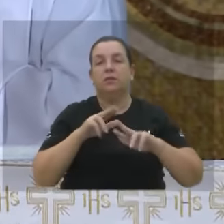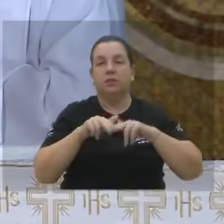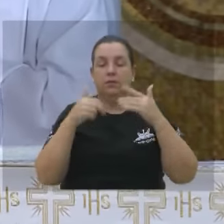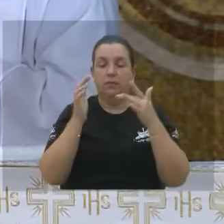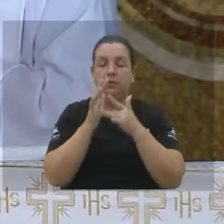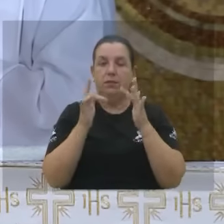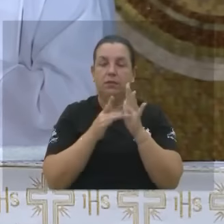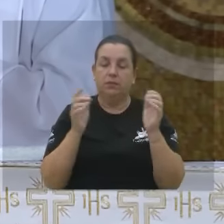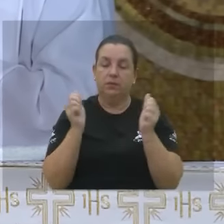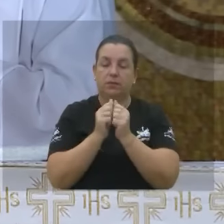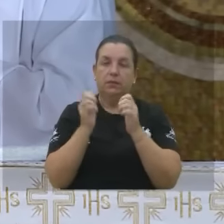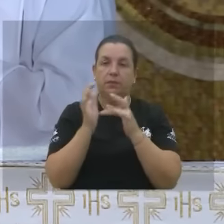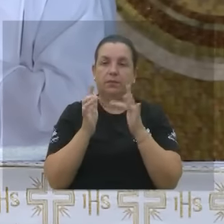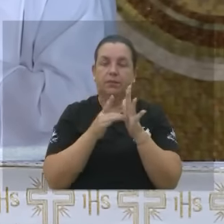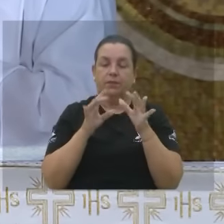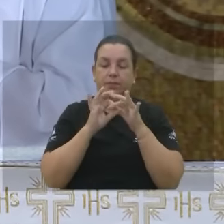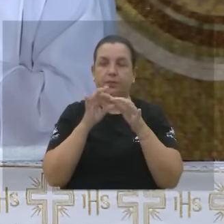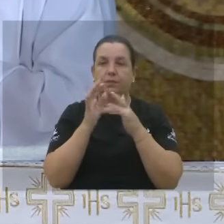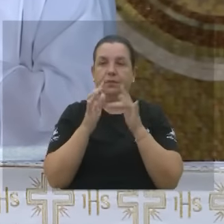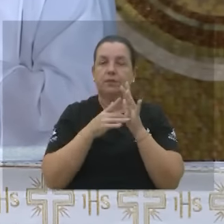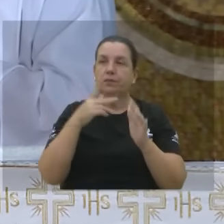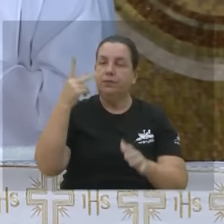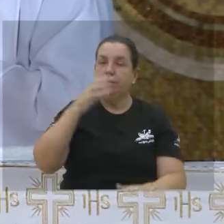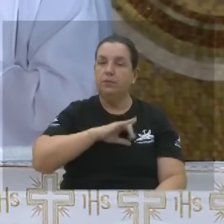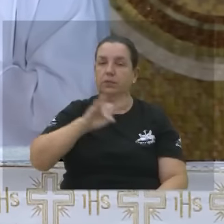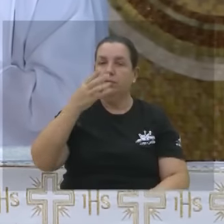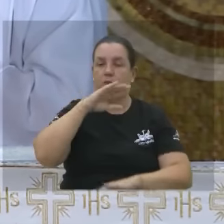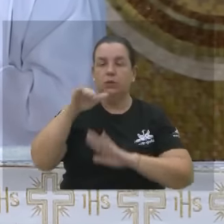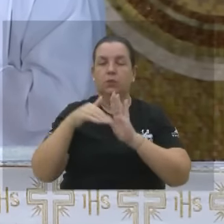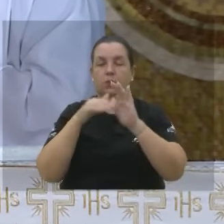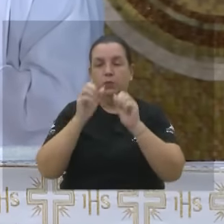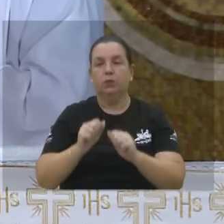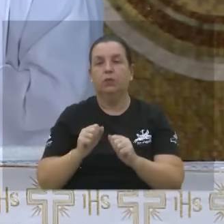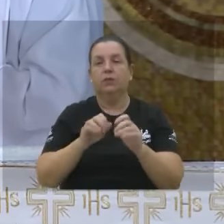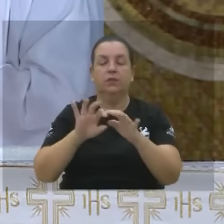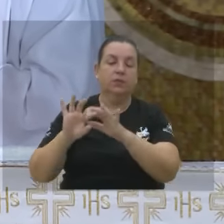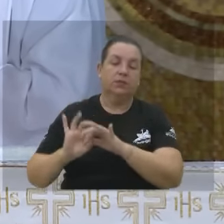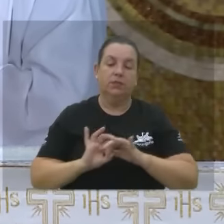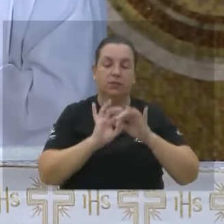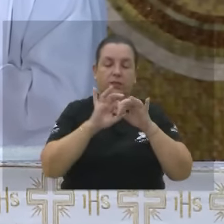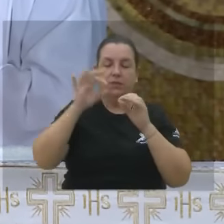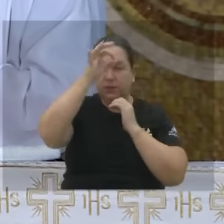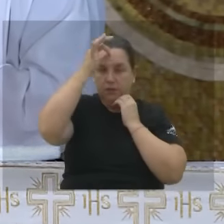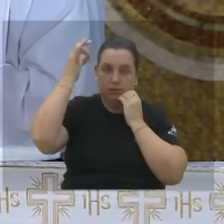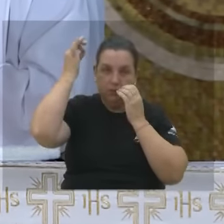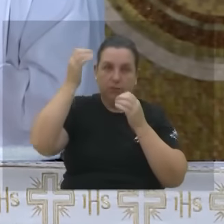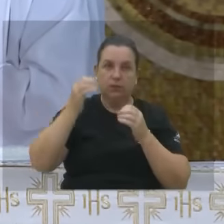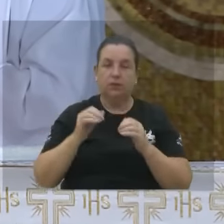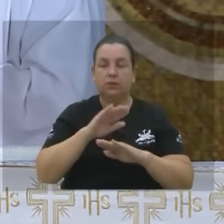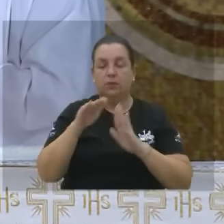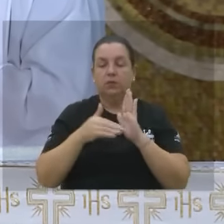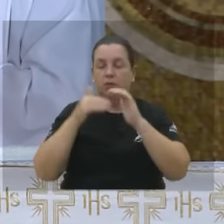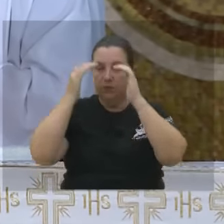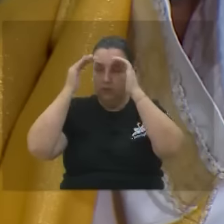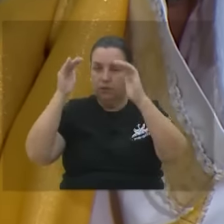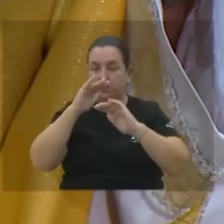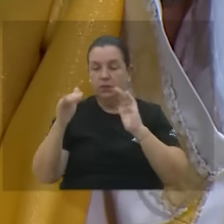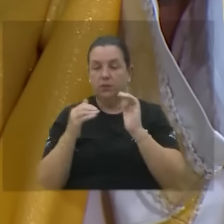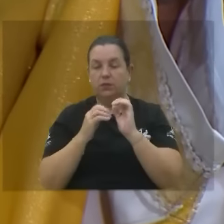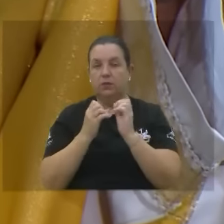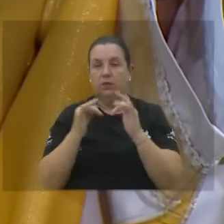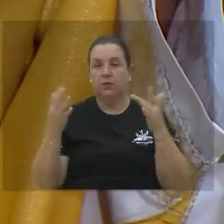Por Cristo, com Cristo e em Cristo, a vós, Deus Pai Todo-Poderoso, na unidade do Espírito Santo, toda